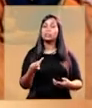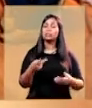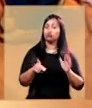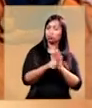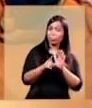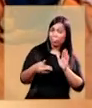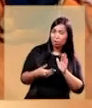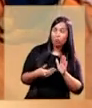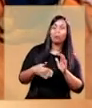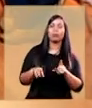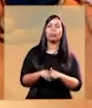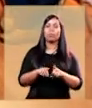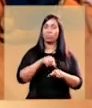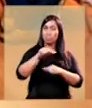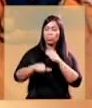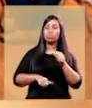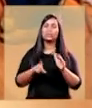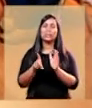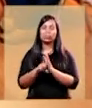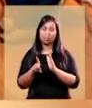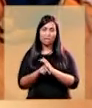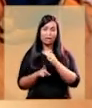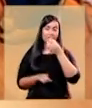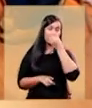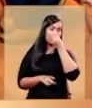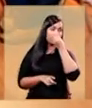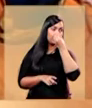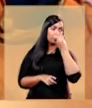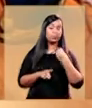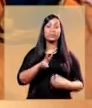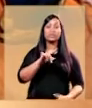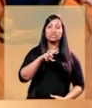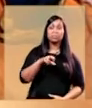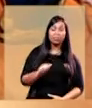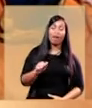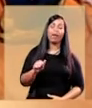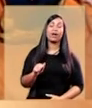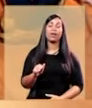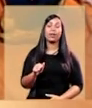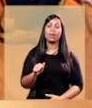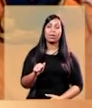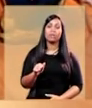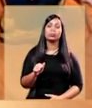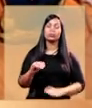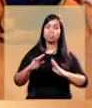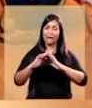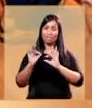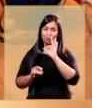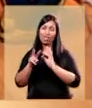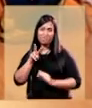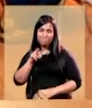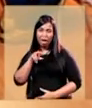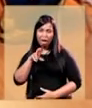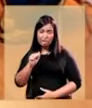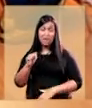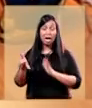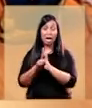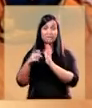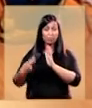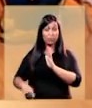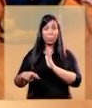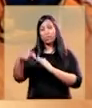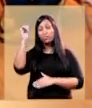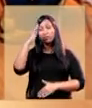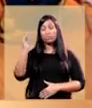pouco sobre a legislação e sobre as mudanças da lei, as varas de infância, as leis com relação à adoção